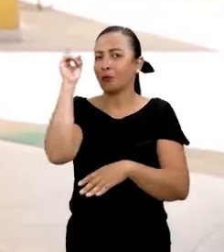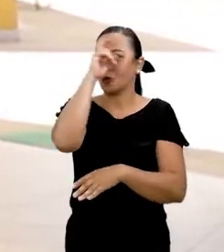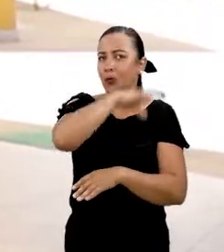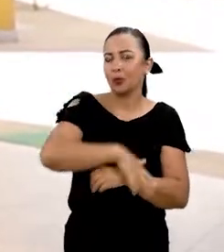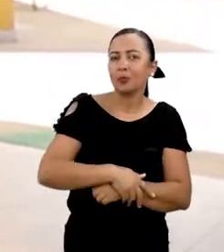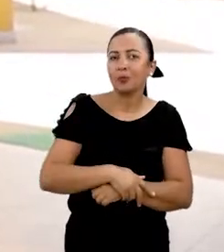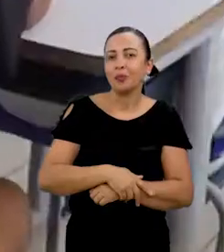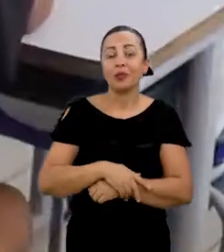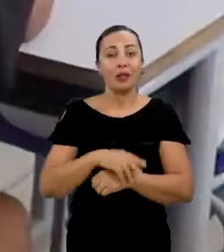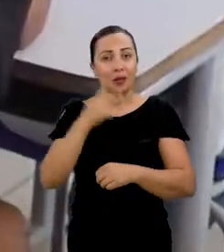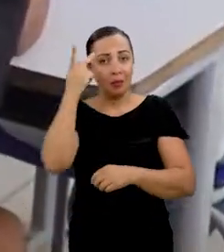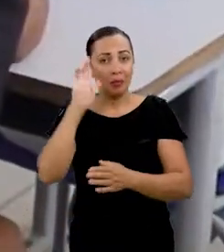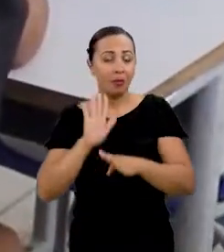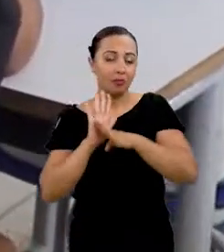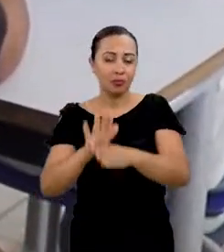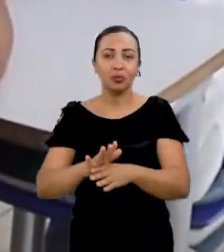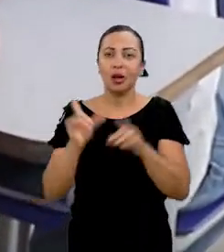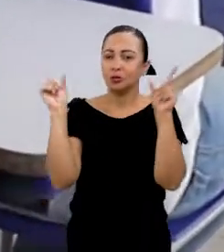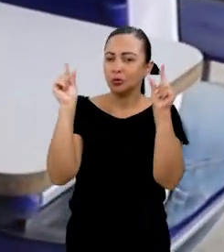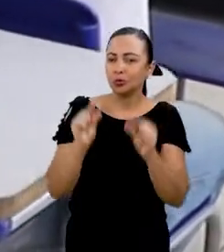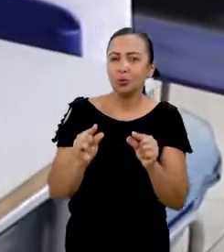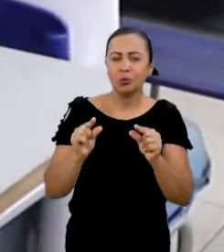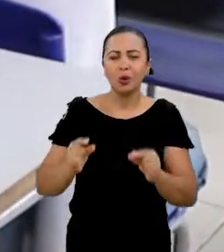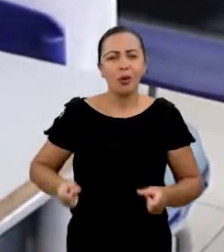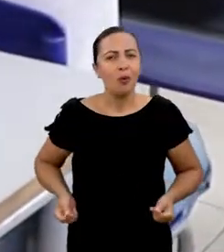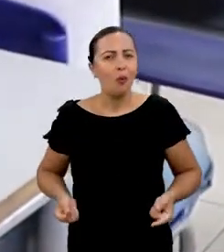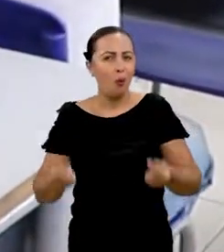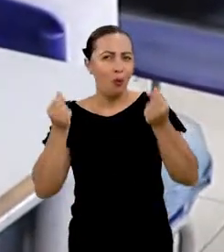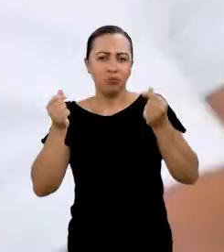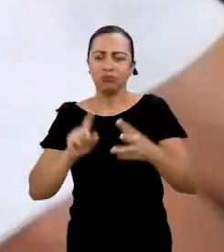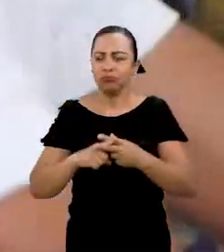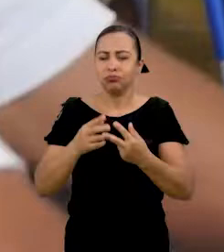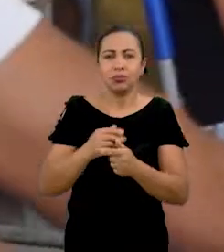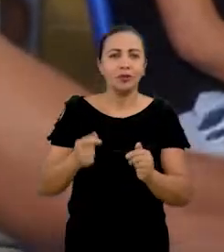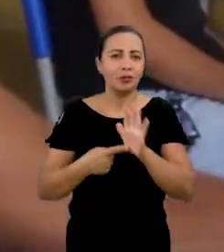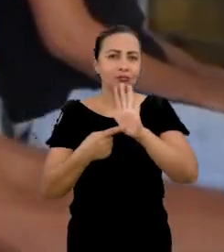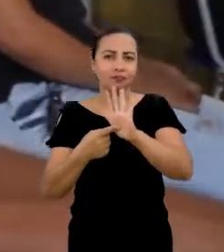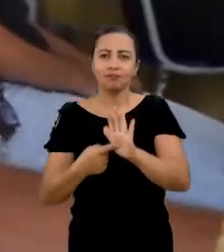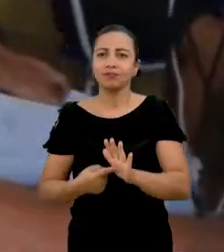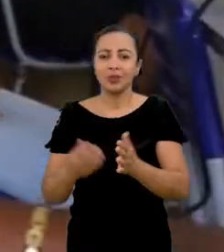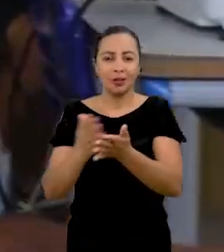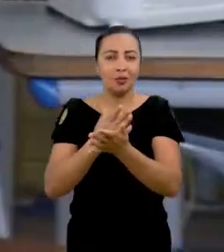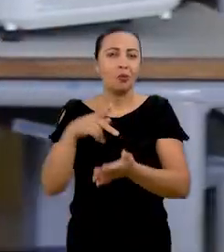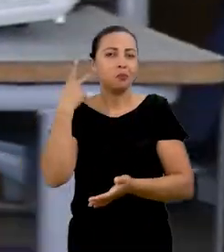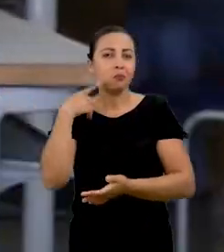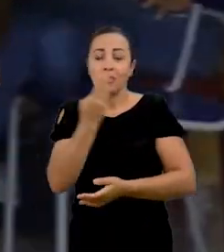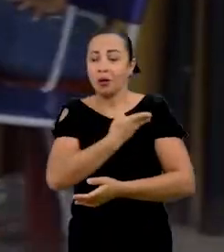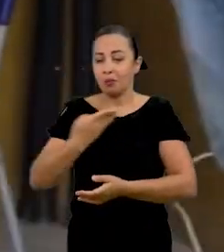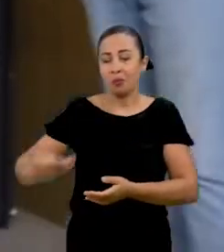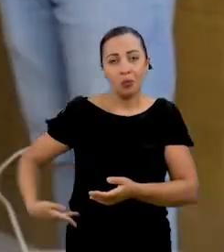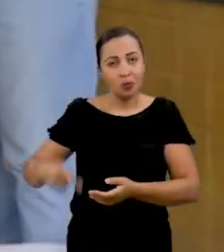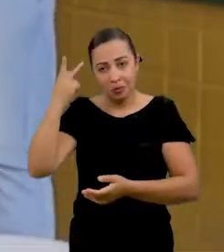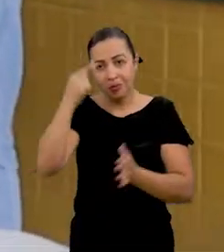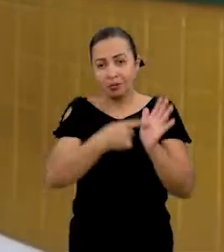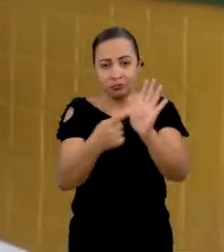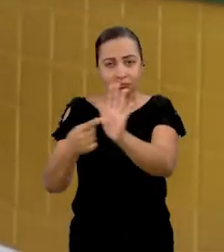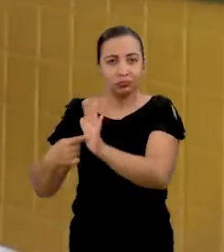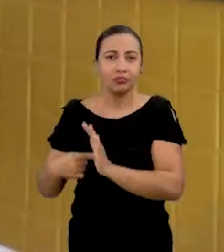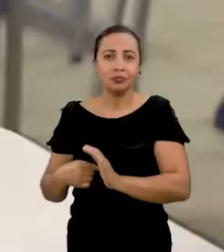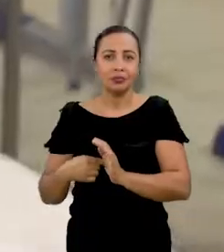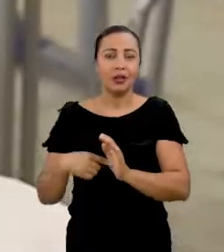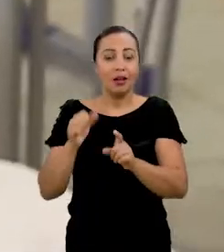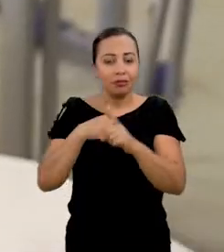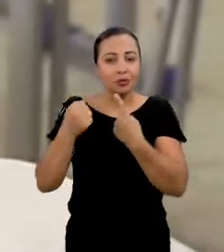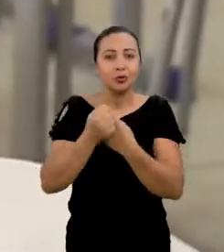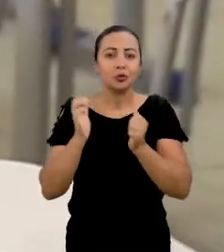mais dificuldade. Na tentativa de ajudar eles a diminuir o custo de produção, a gente apresenta algumas políticas públicas para eles.